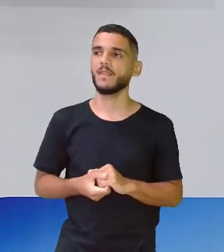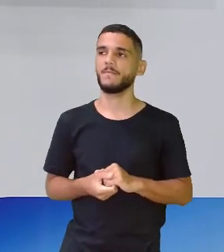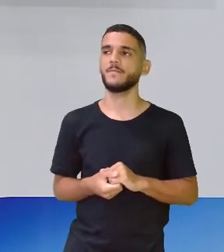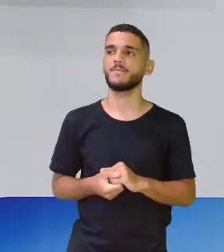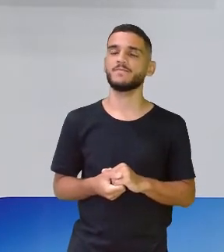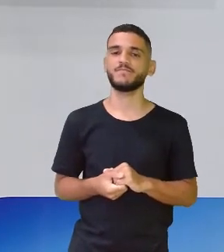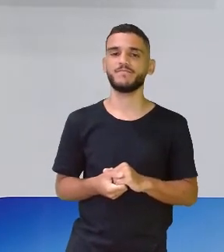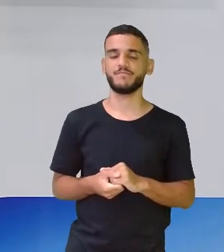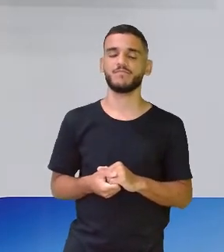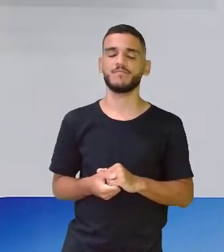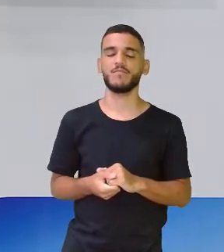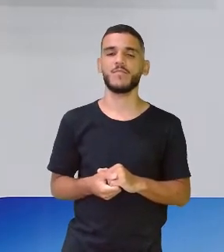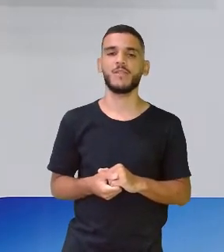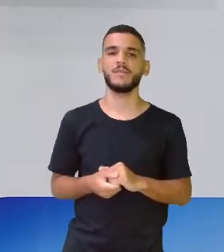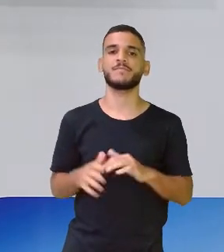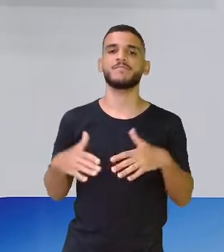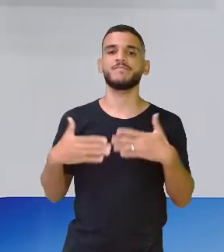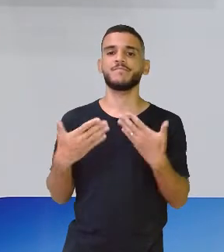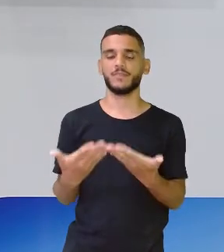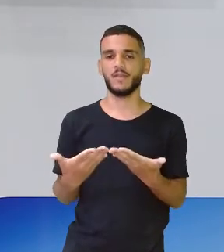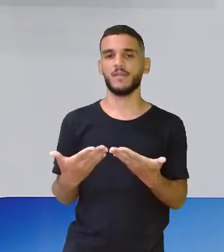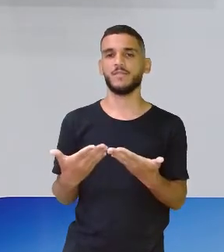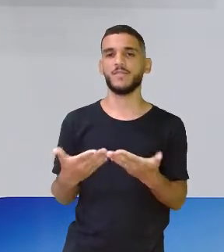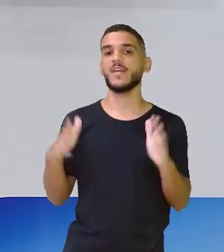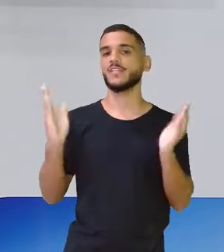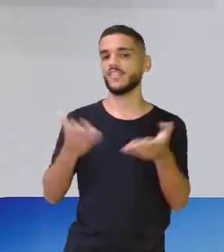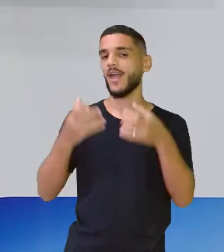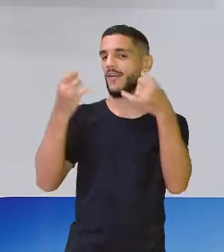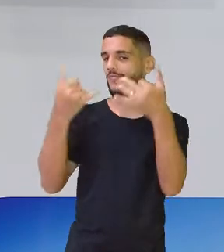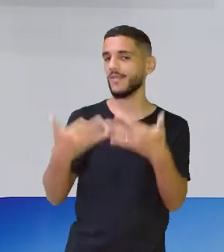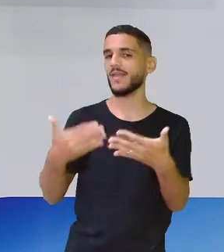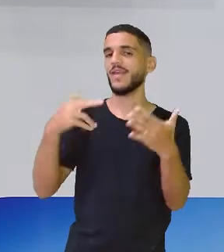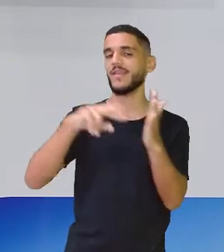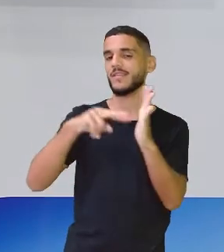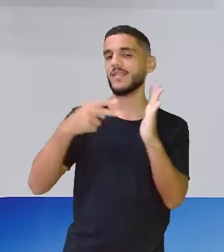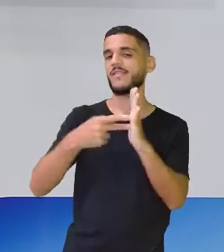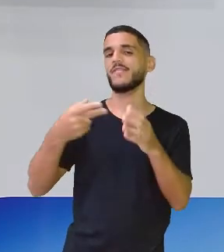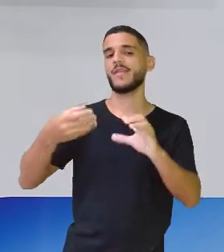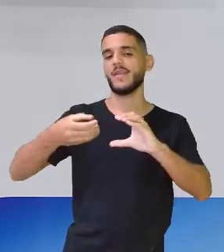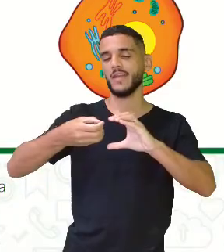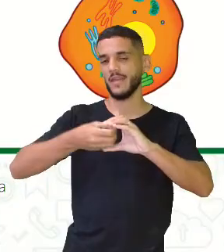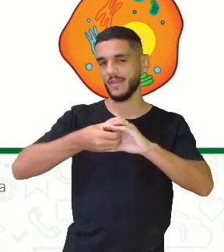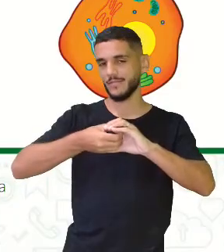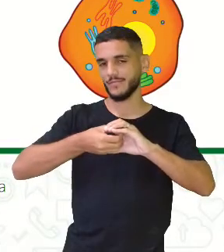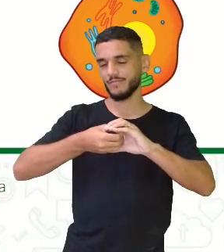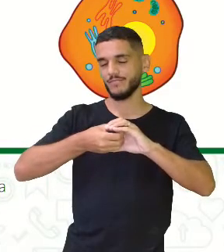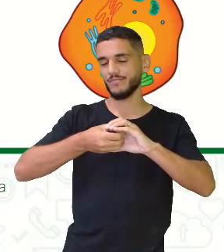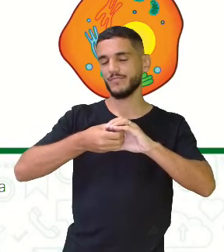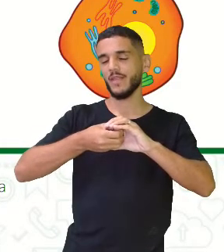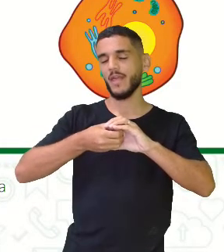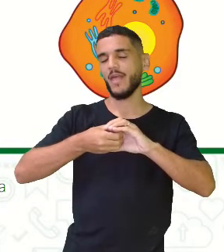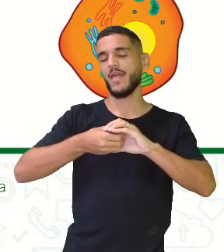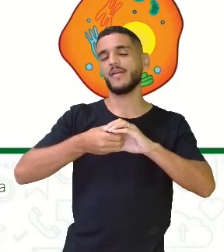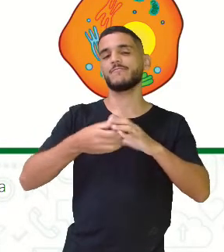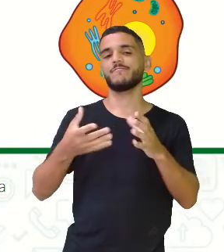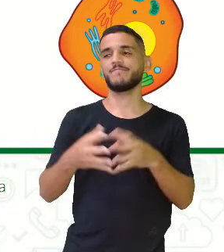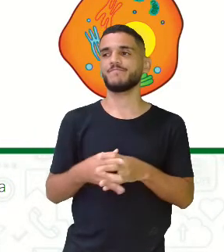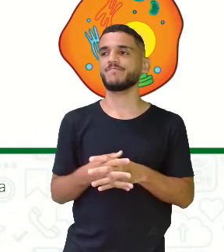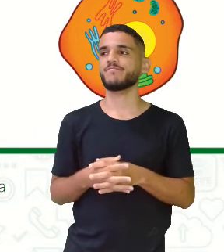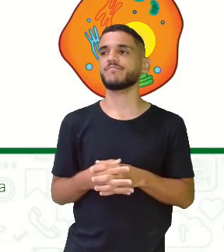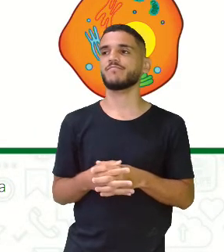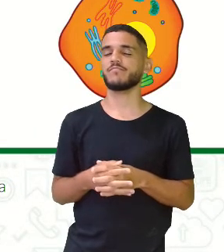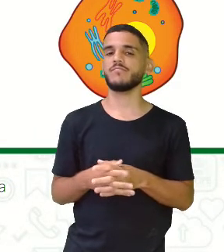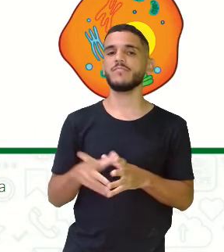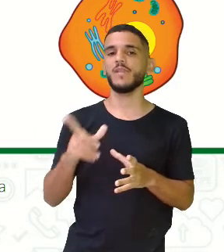Vamos lá. Então, já adiantei. O que são células? Vamos lá. Tá aí essa ilustração,